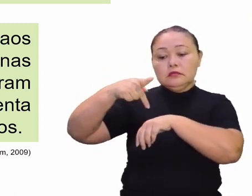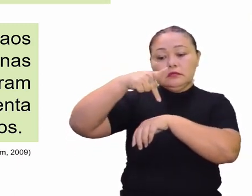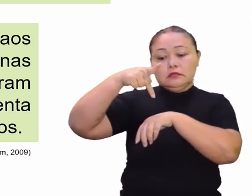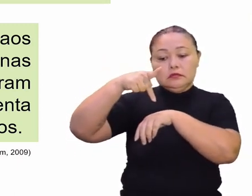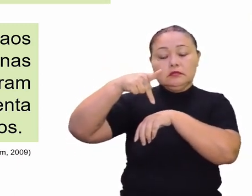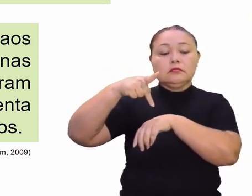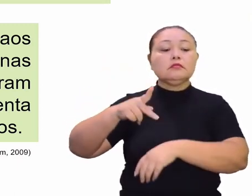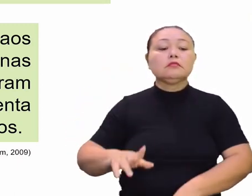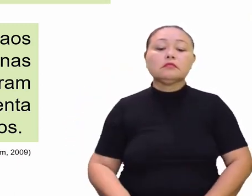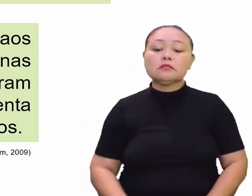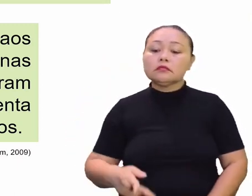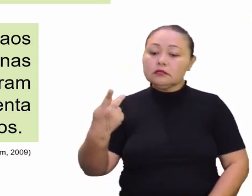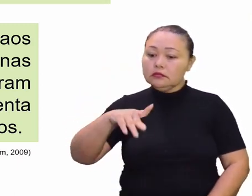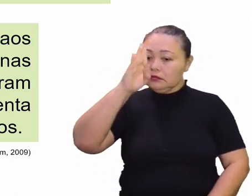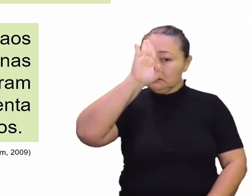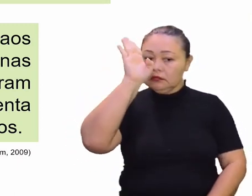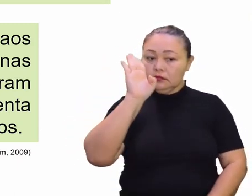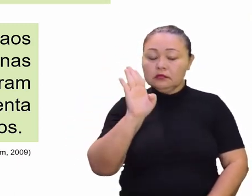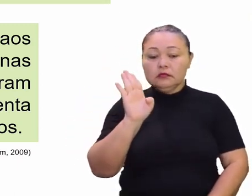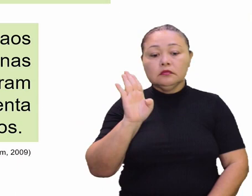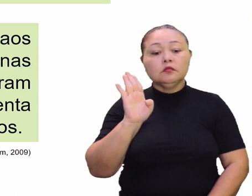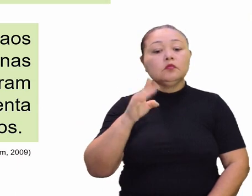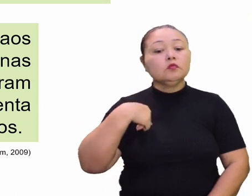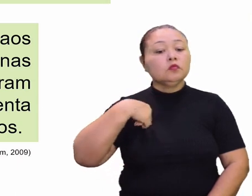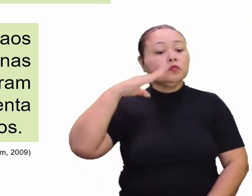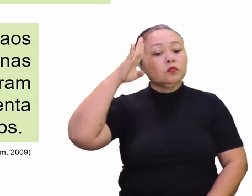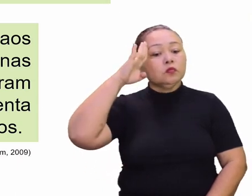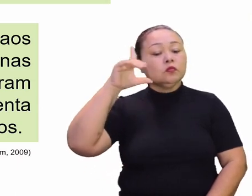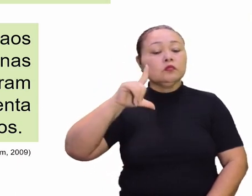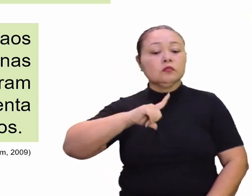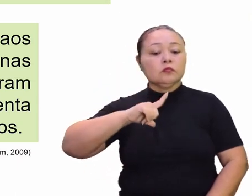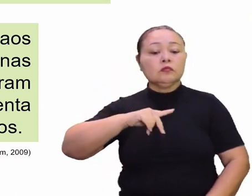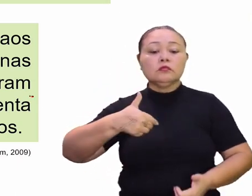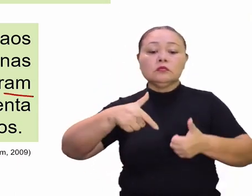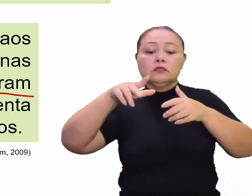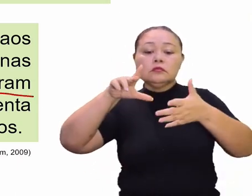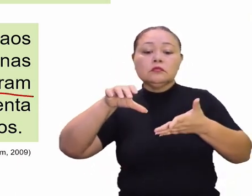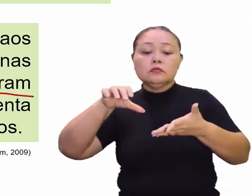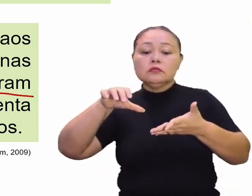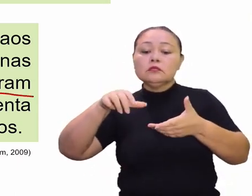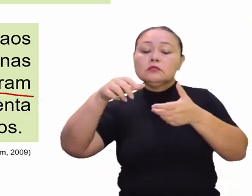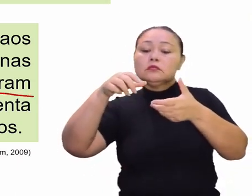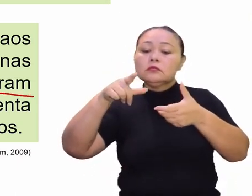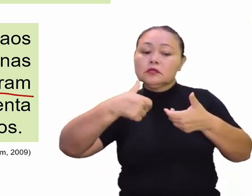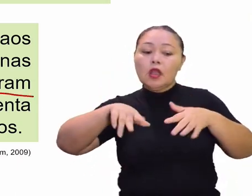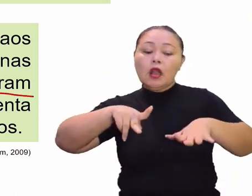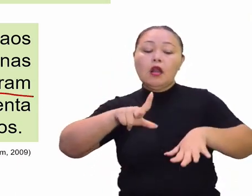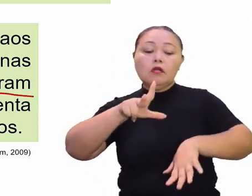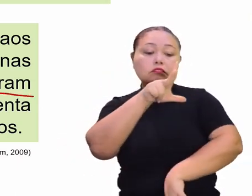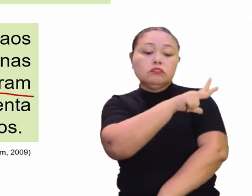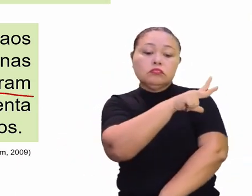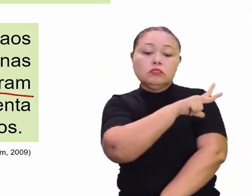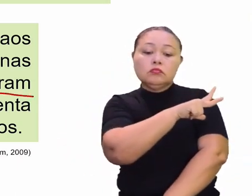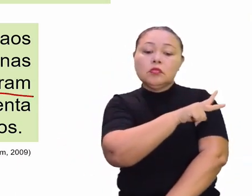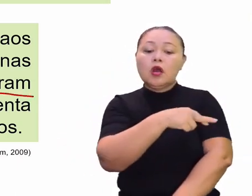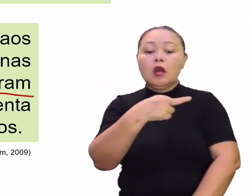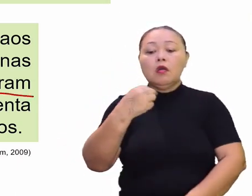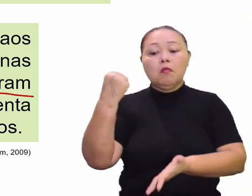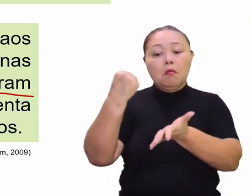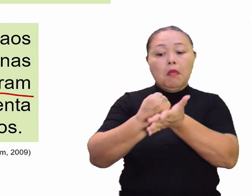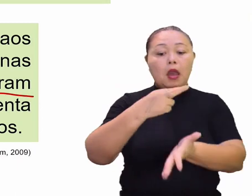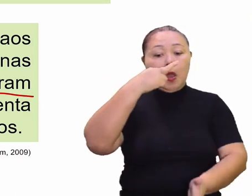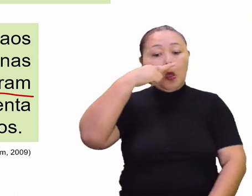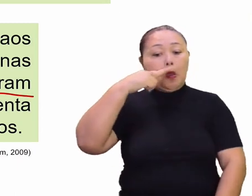sul do país, aqui do Brasil, né? E os principais postos telegráficos foram o de Vilhena, Marco